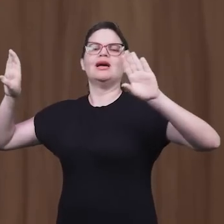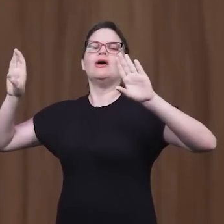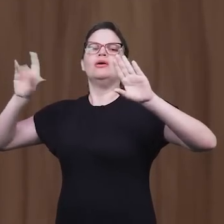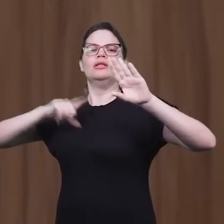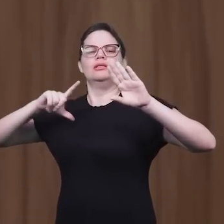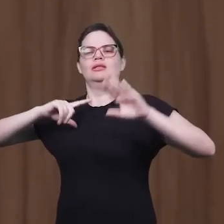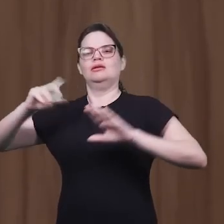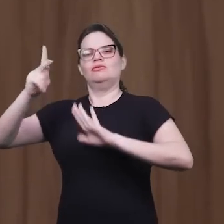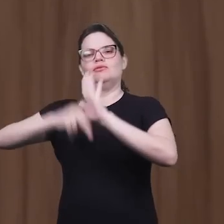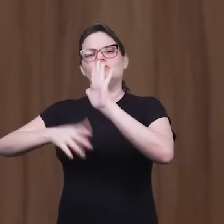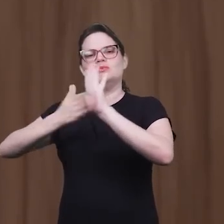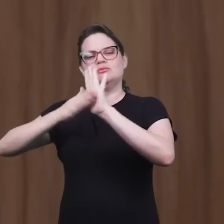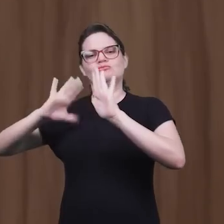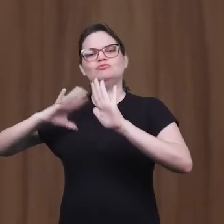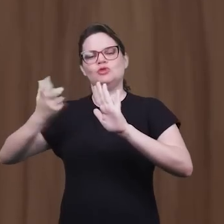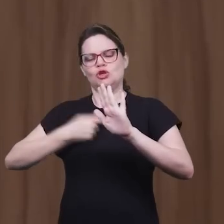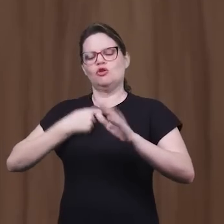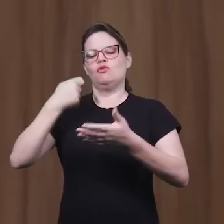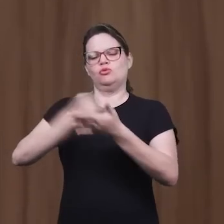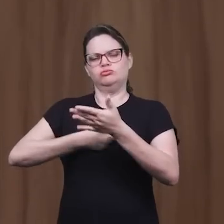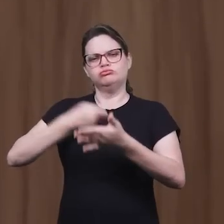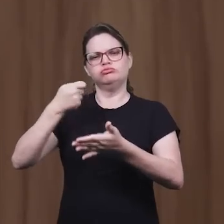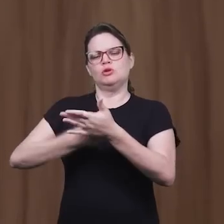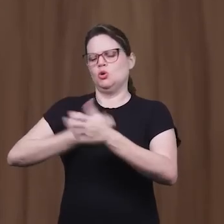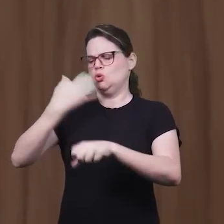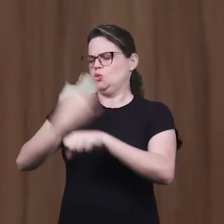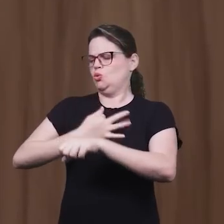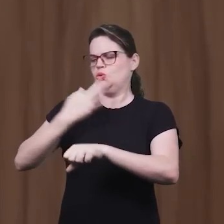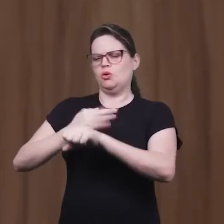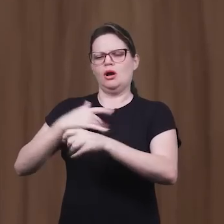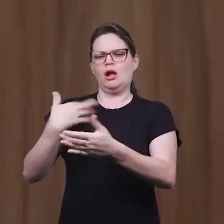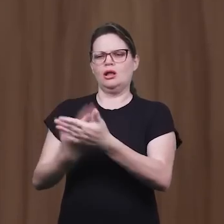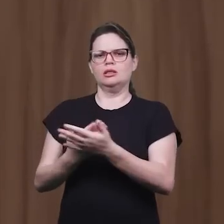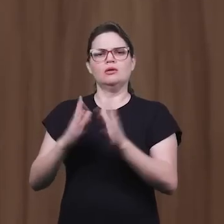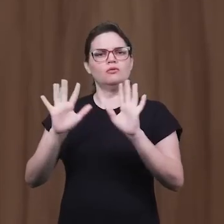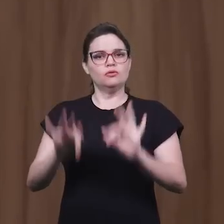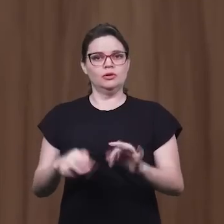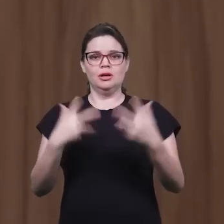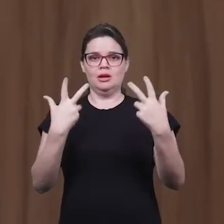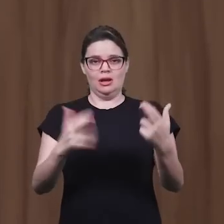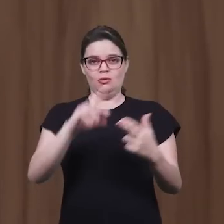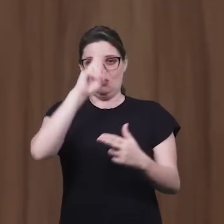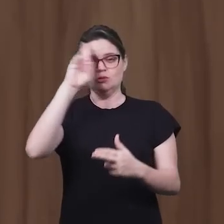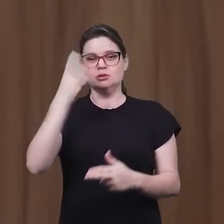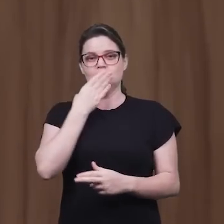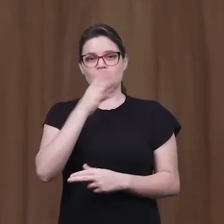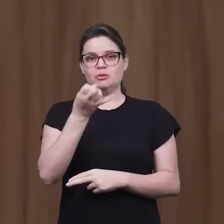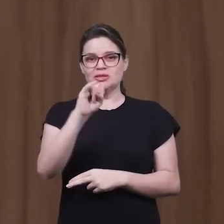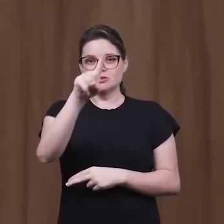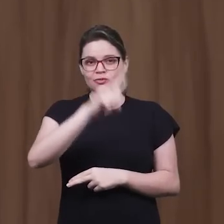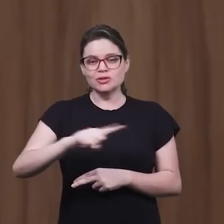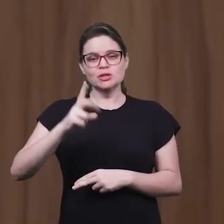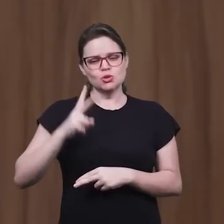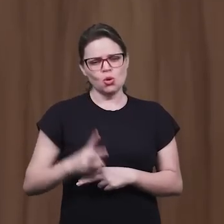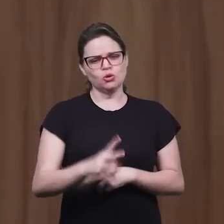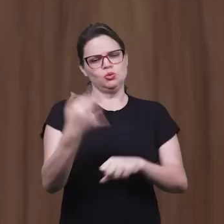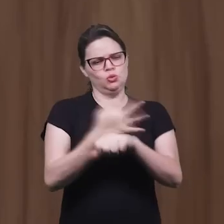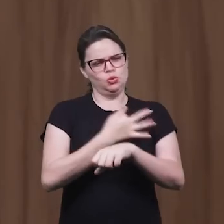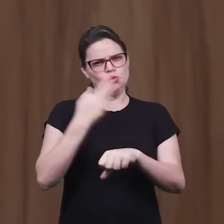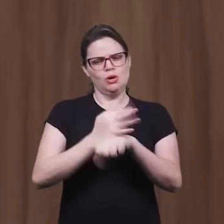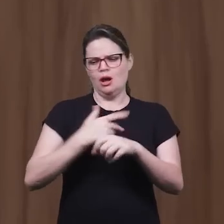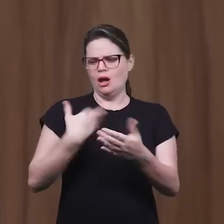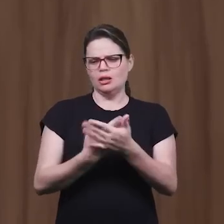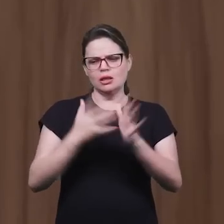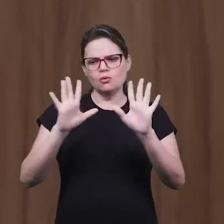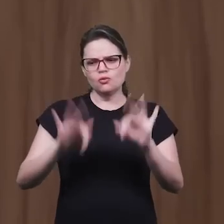Amém. Aquele que perseverar até o fim será salvo. Ou seja, existe uma recompensa para aquele que preservar